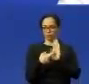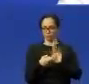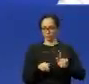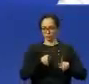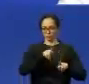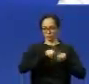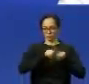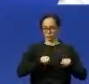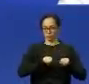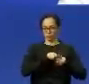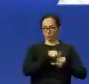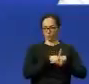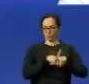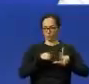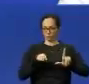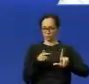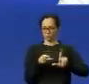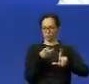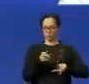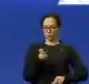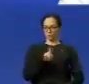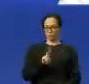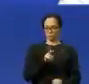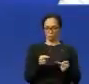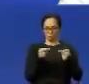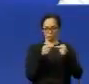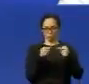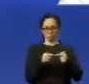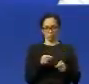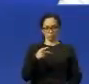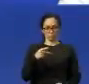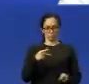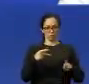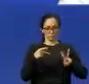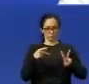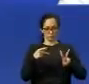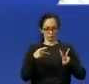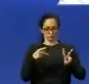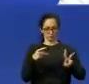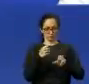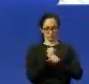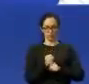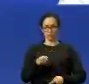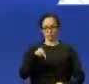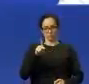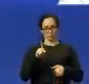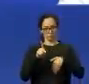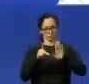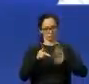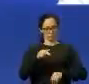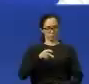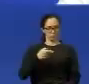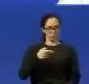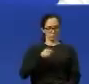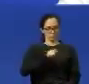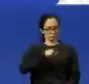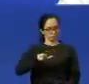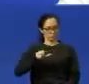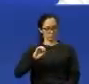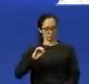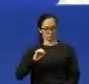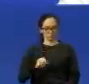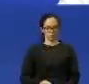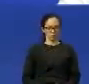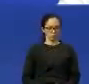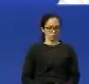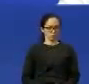plano cartesiano, usando o par de coordenadas P e V, admitindo que o K seja maior do que zero. Aí ele pergunta, esse